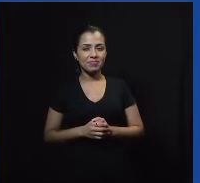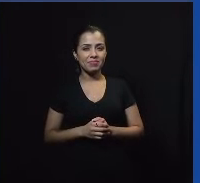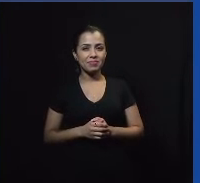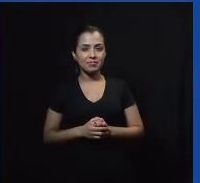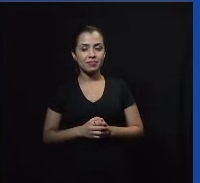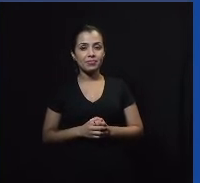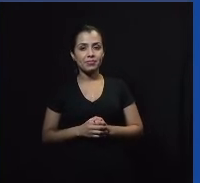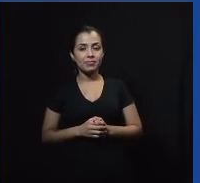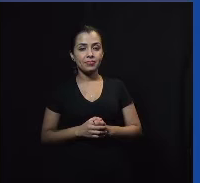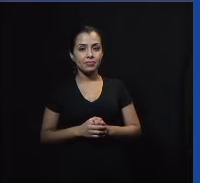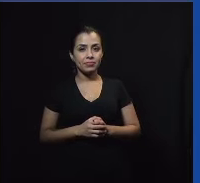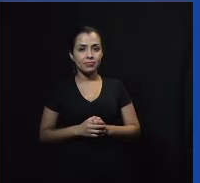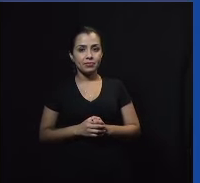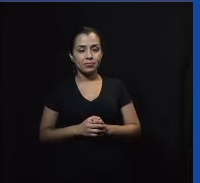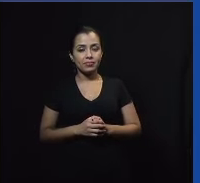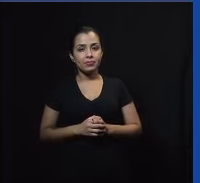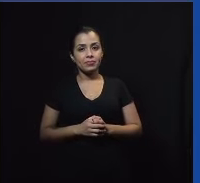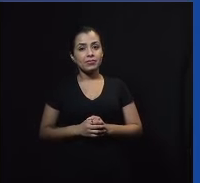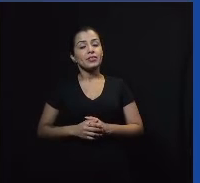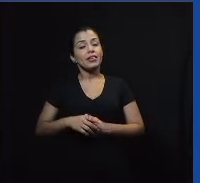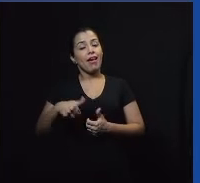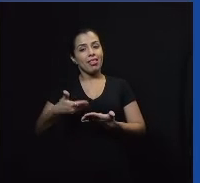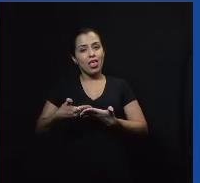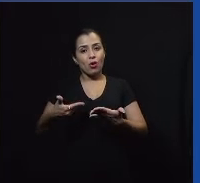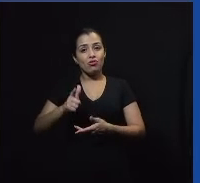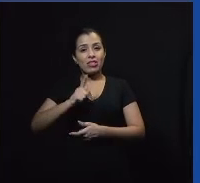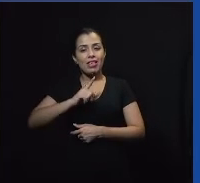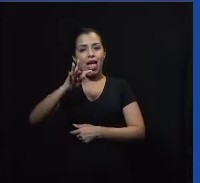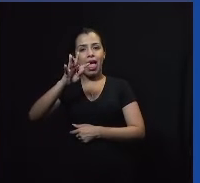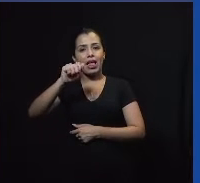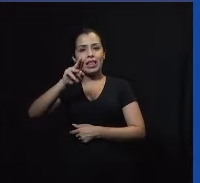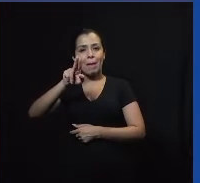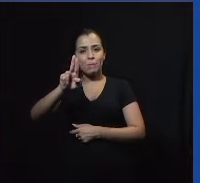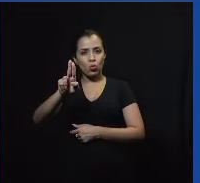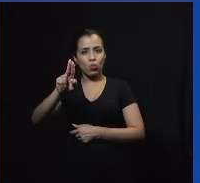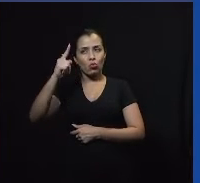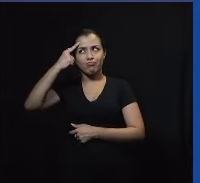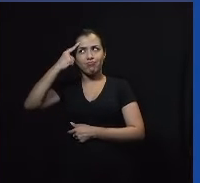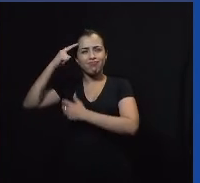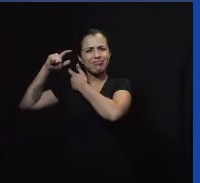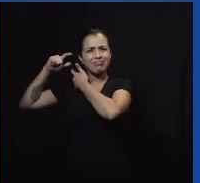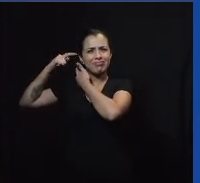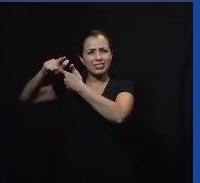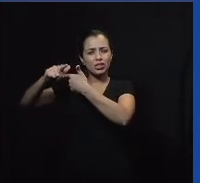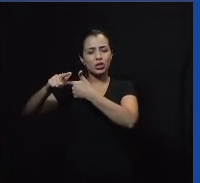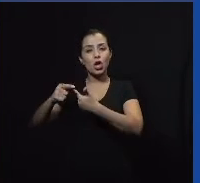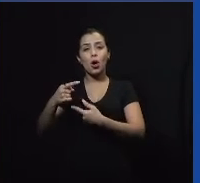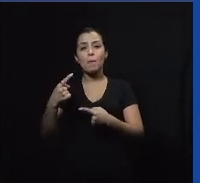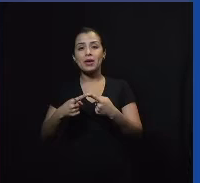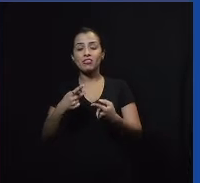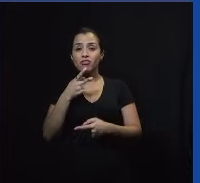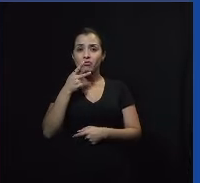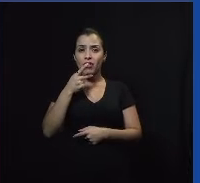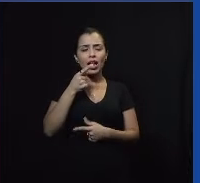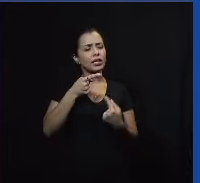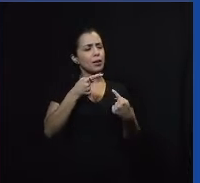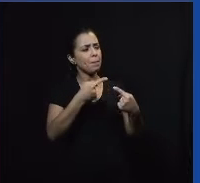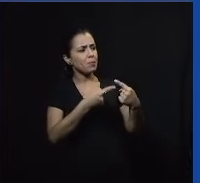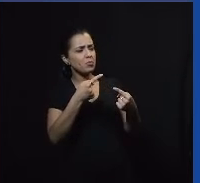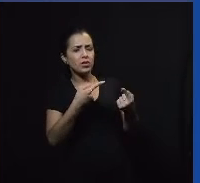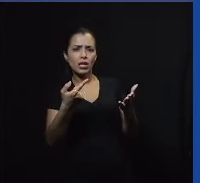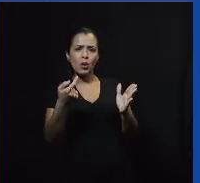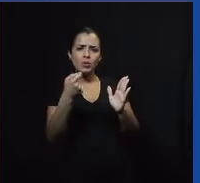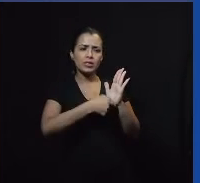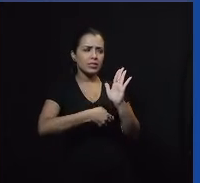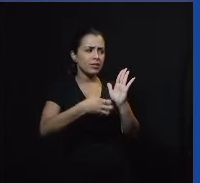cidadão quer muito agir, assim, ainda existe um tabu, quando a gente fala de política, né, tipo, se inscreva num programa que a gente vai falar